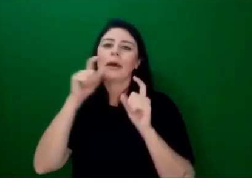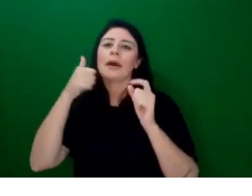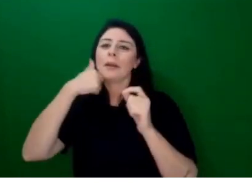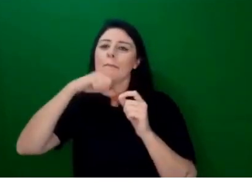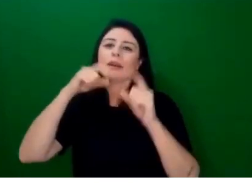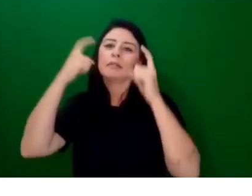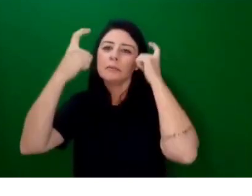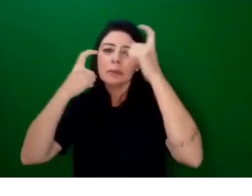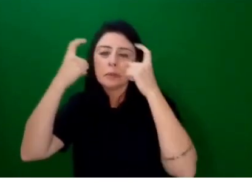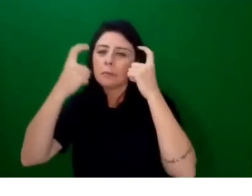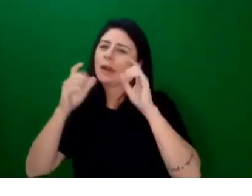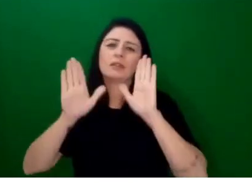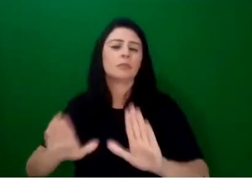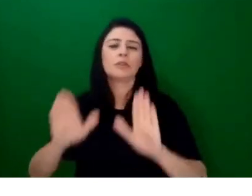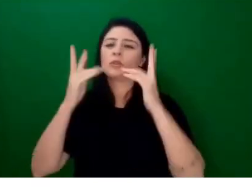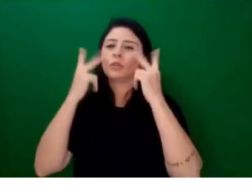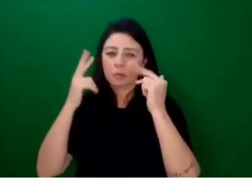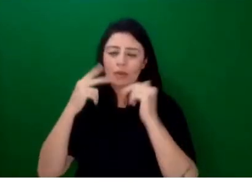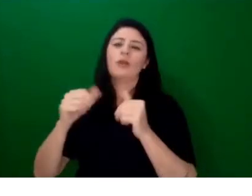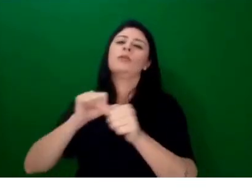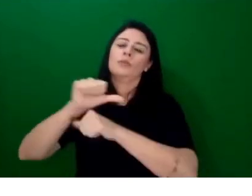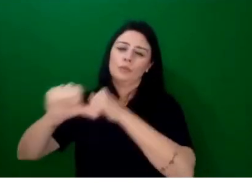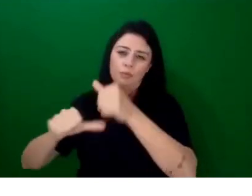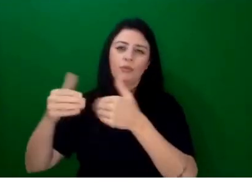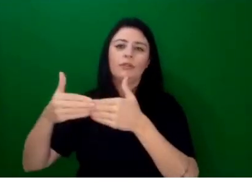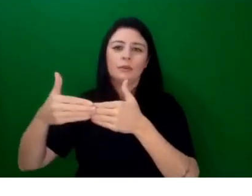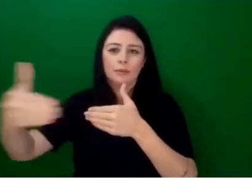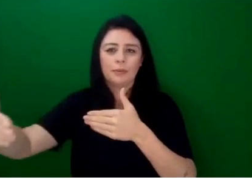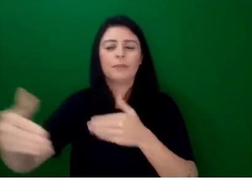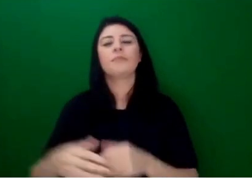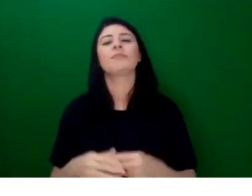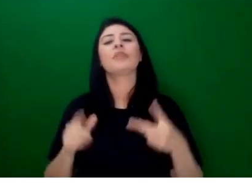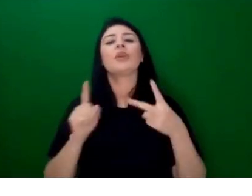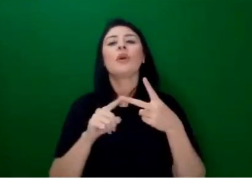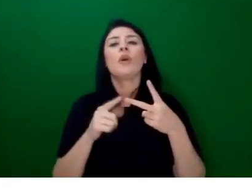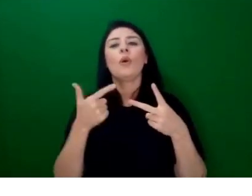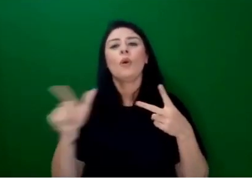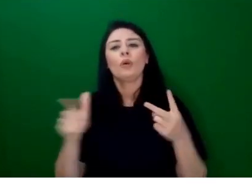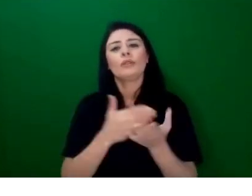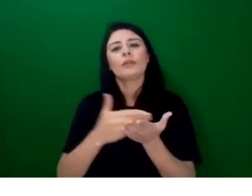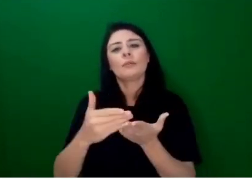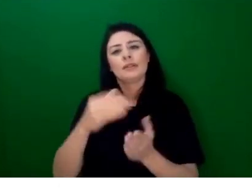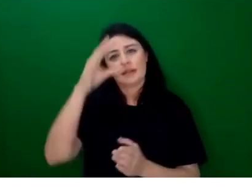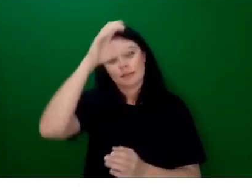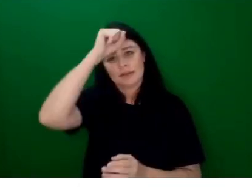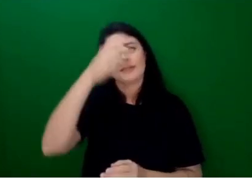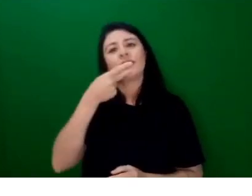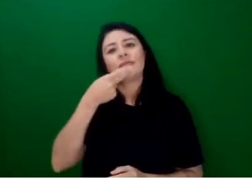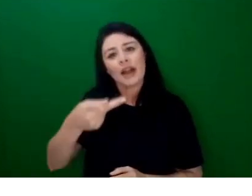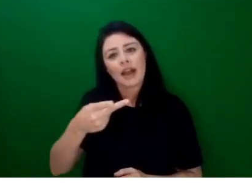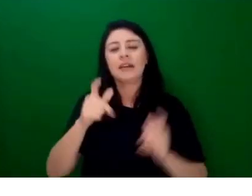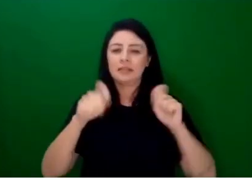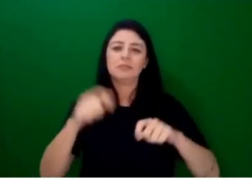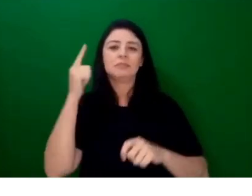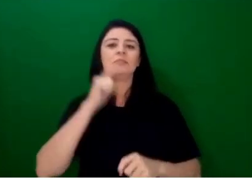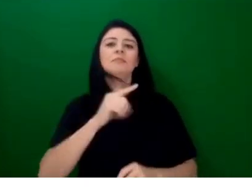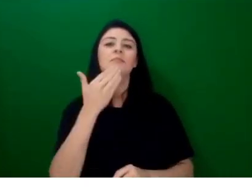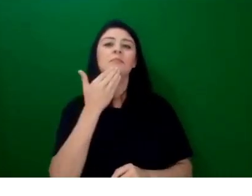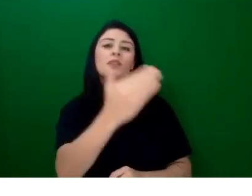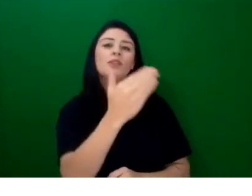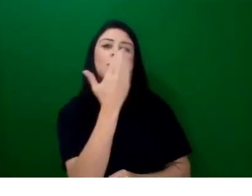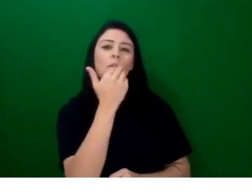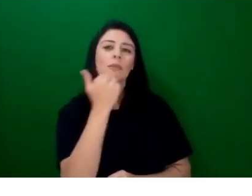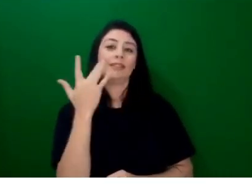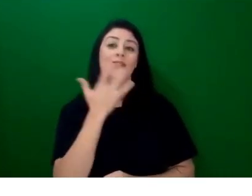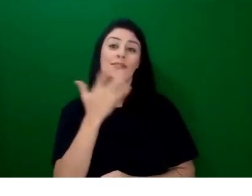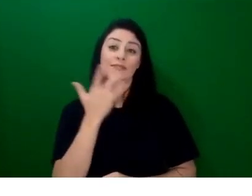passar. Outra coisa que acontece é que os bebês eles aprendem a falar, começam a aprender e já conseguem pedir os alimentos da